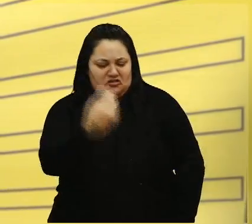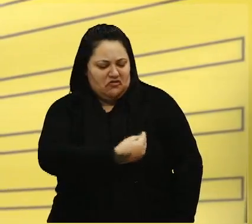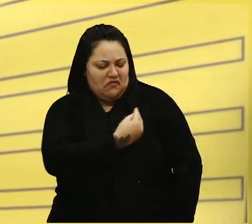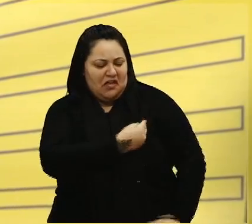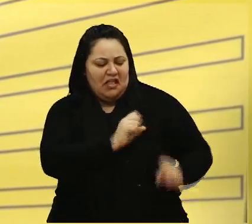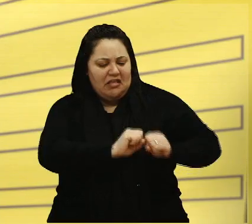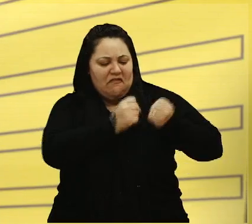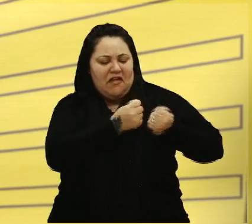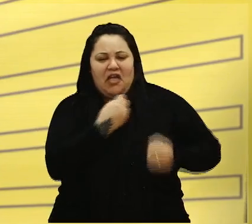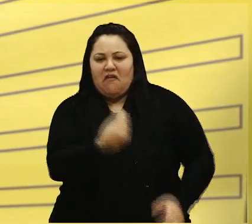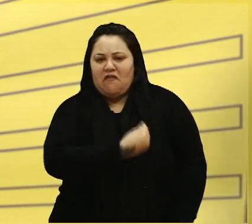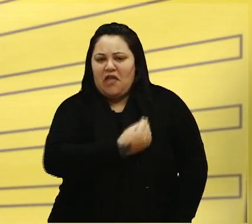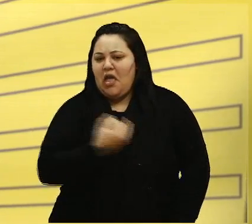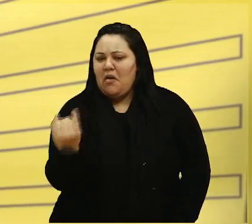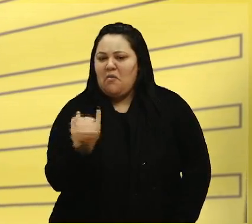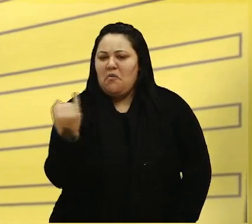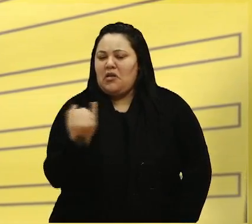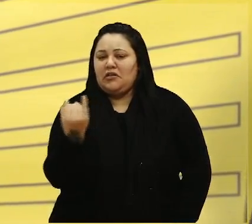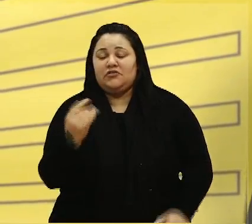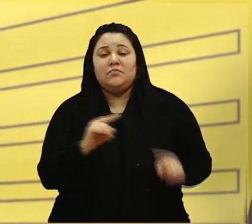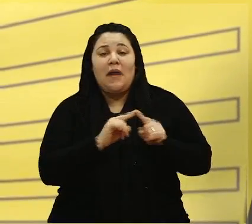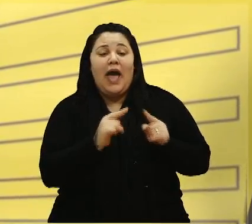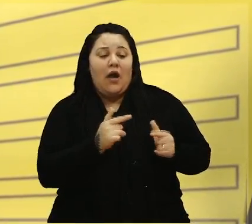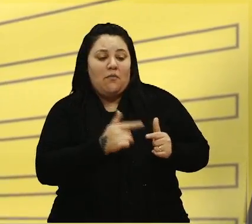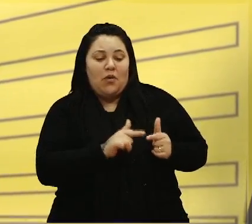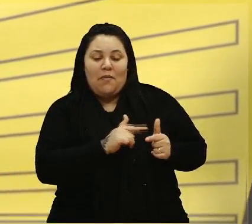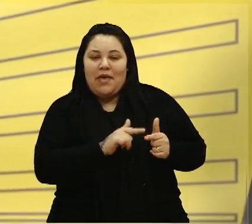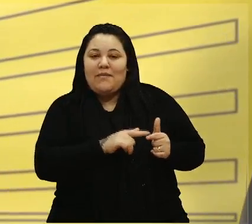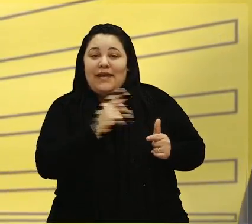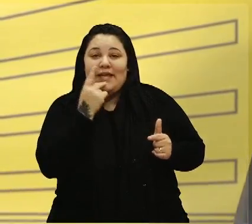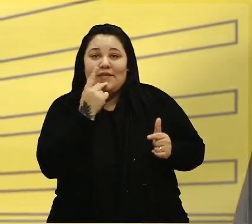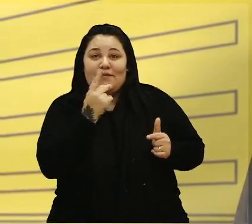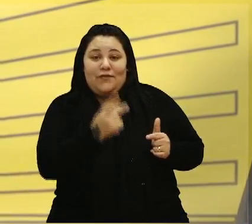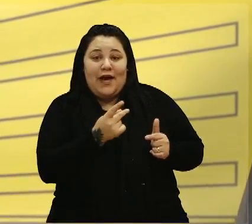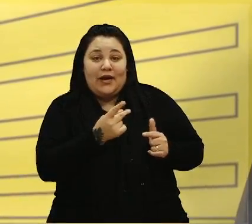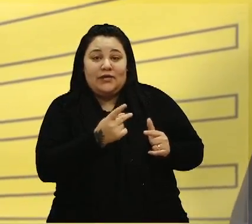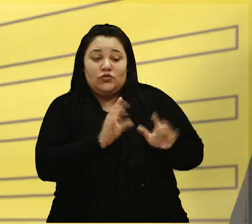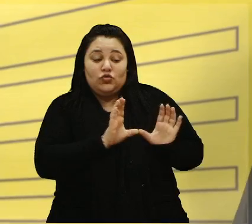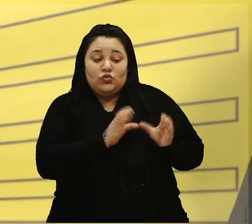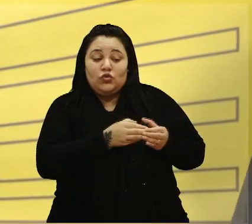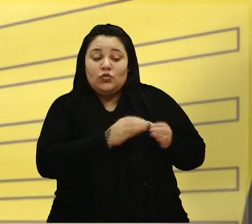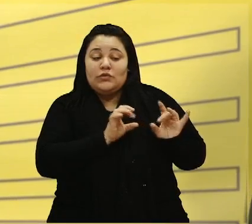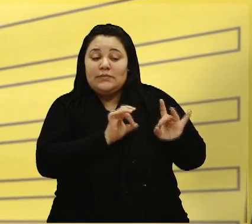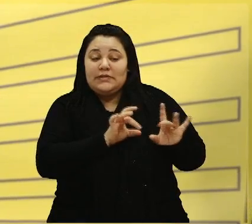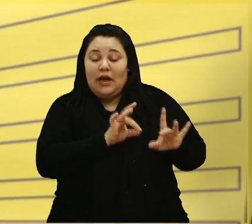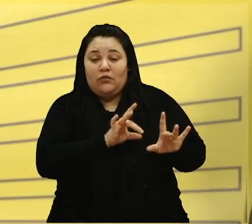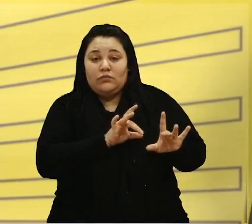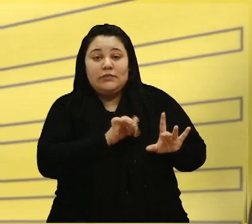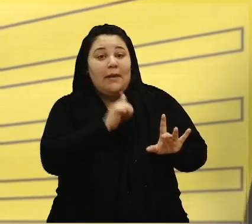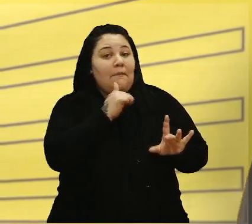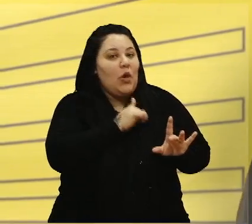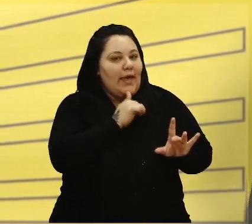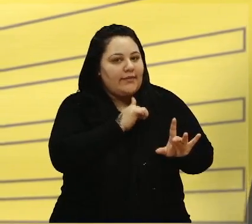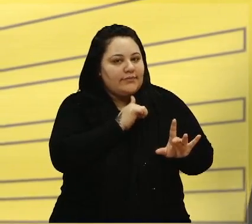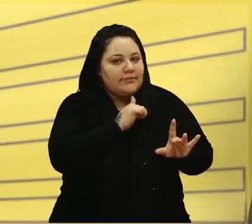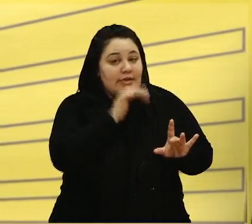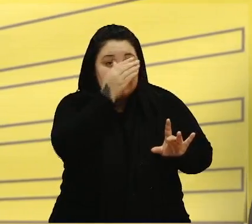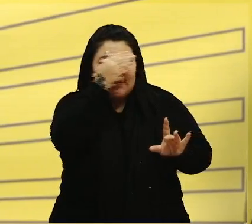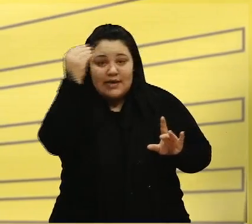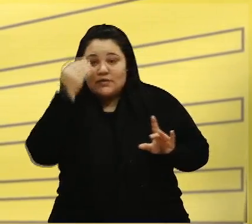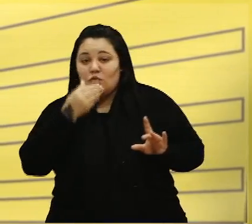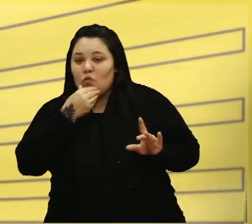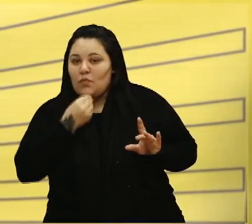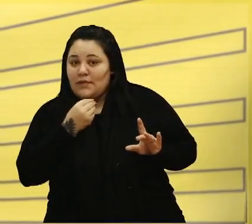defendidas. Só que o problema é que eles sempre falam numa determinada categoria e esquecem da outra. E eu acho que vidas são